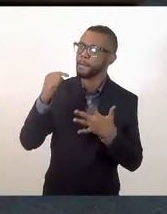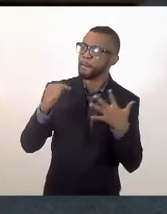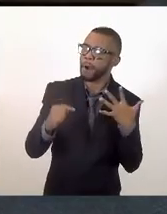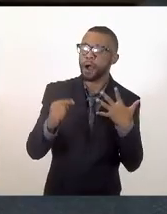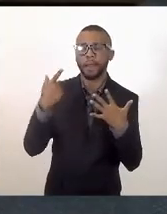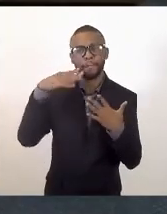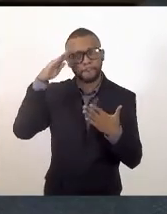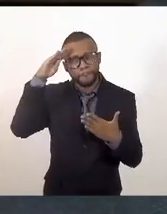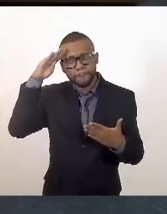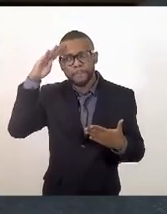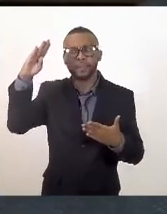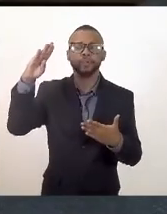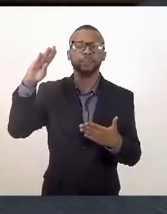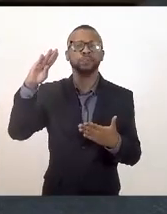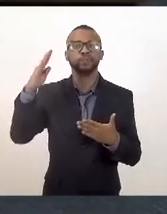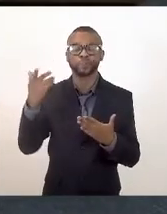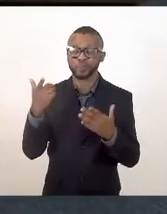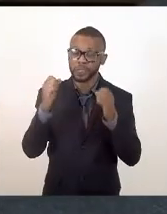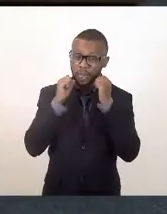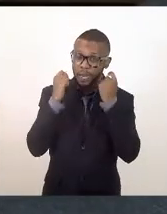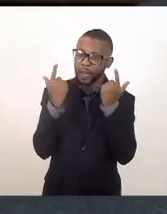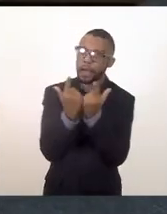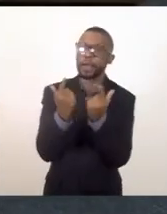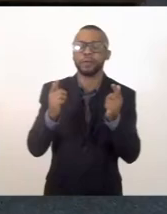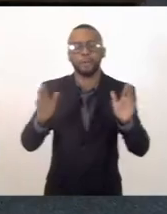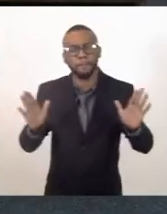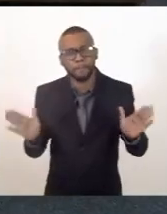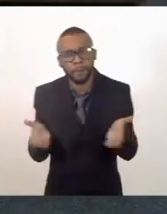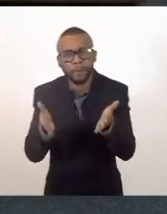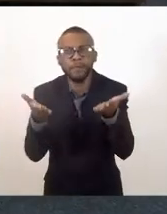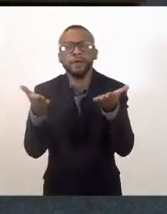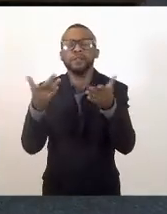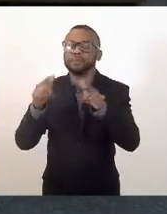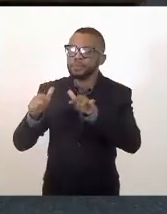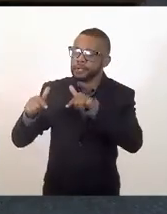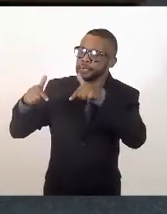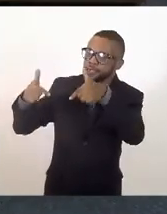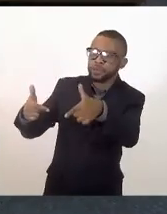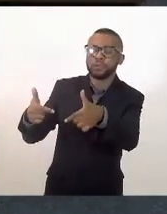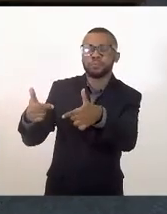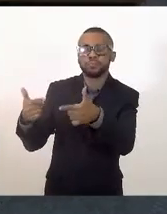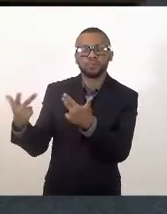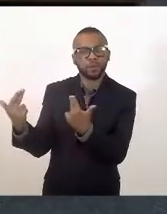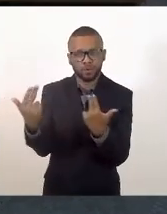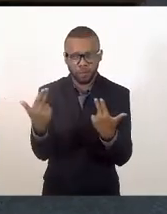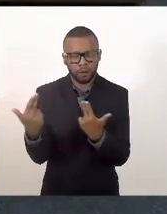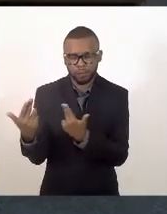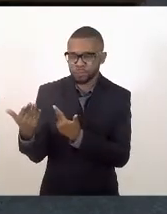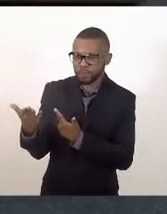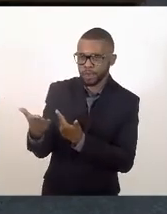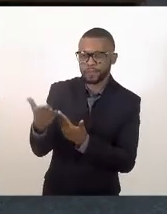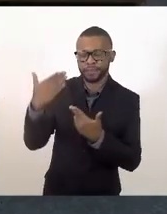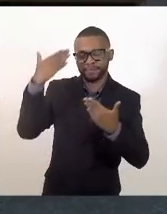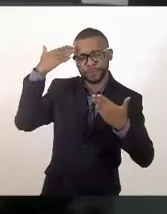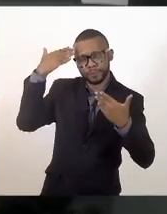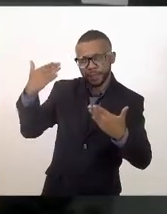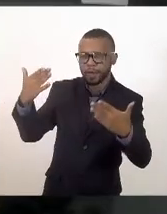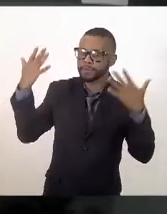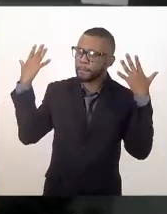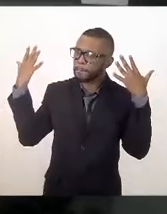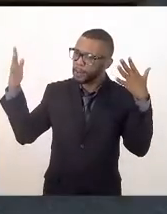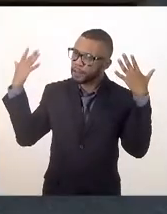principalmente, a nossa casa promovendo uma iniciativa como essa. Muito obrigada, parabéns,